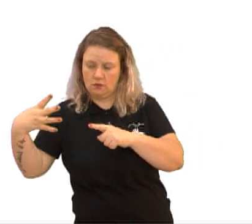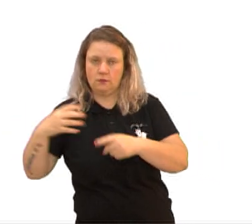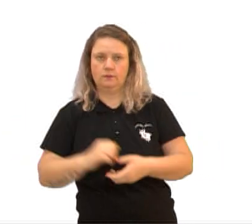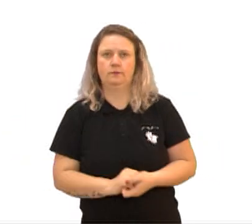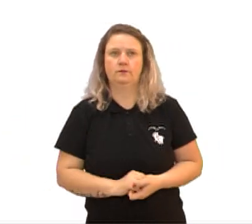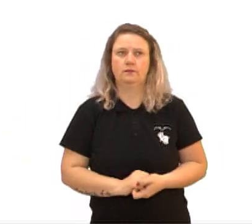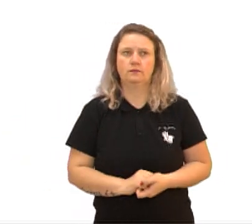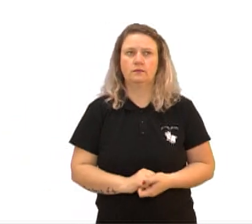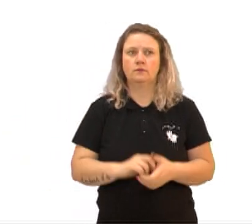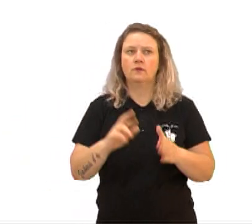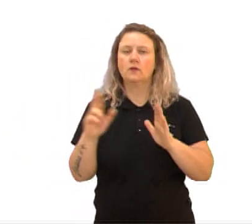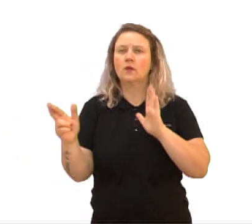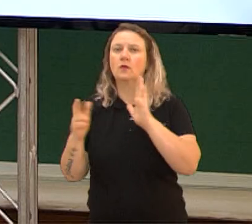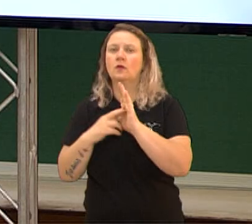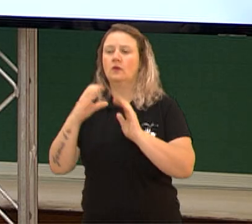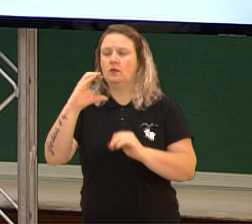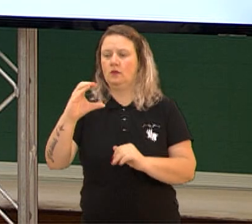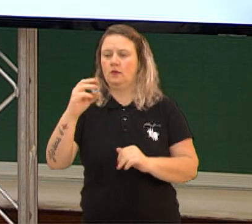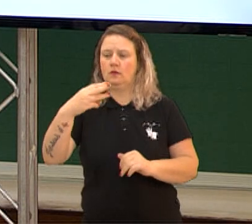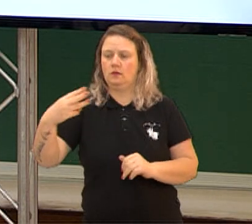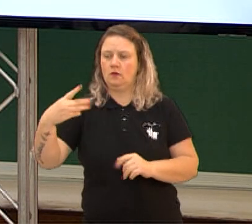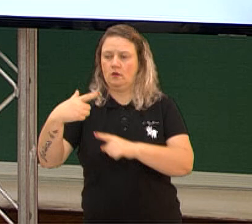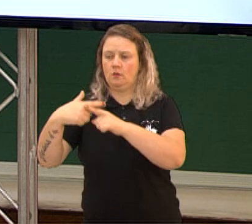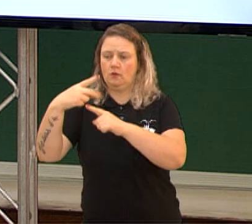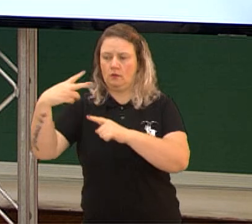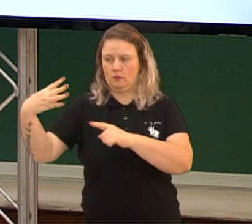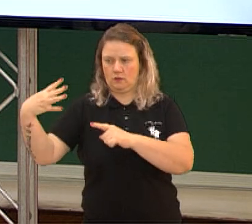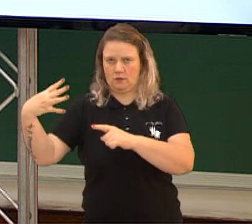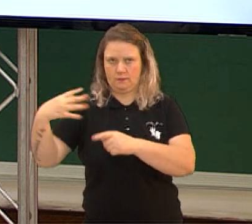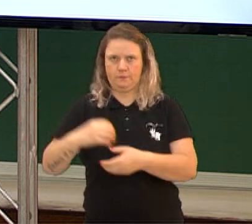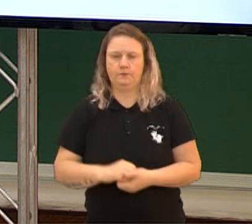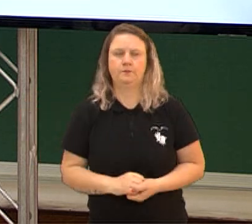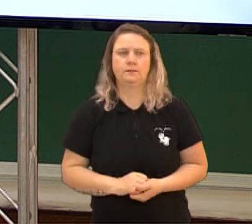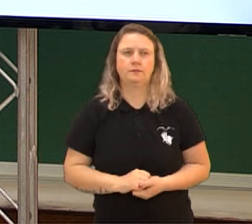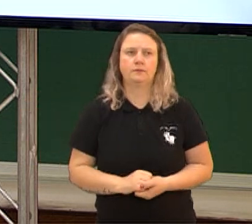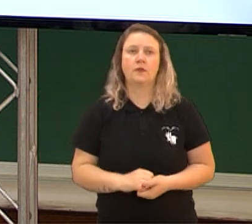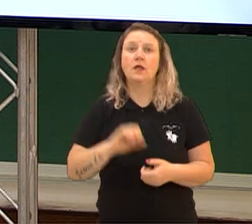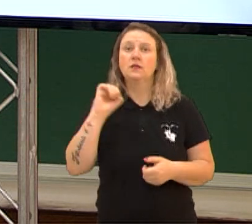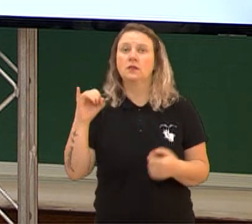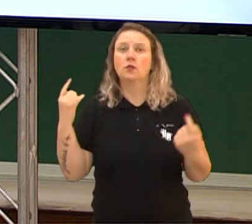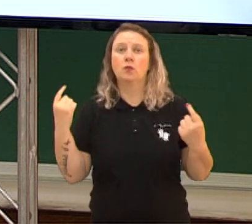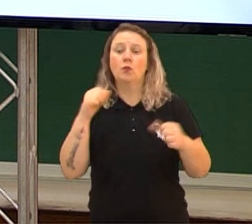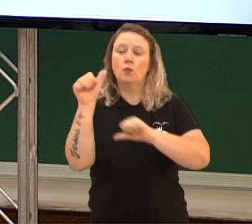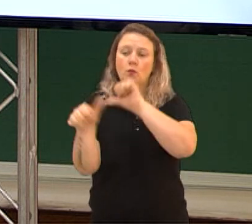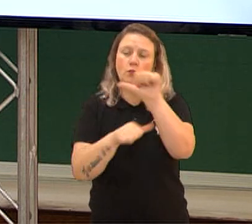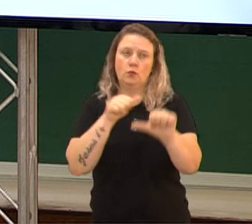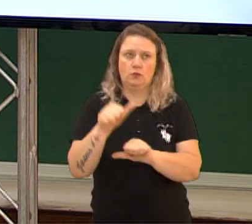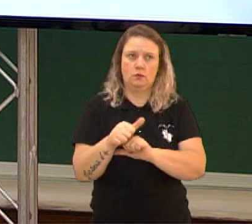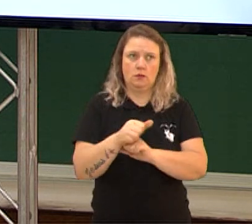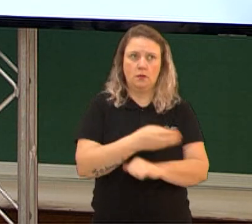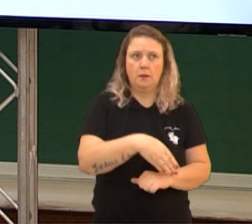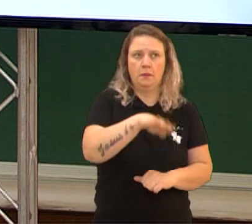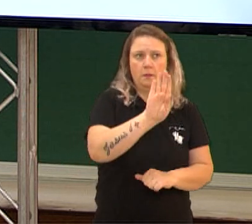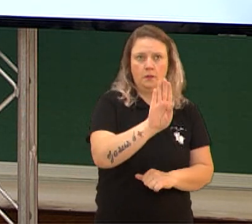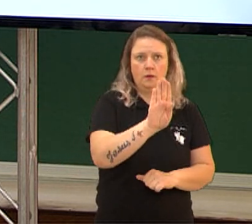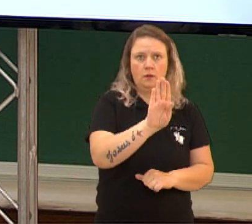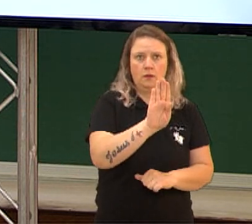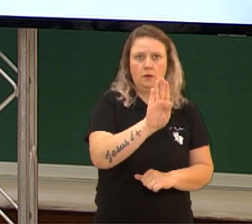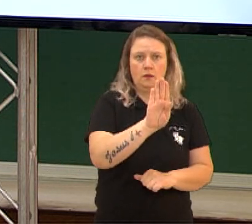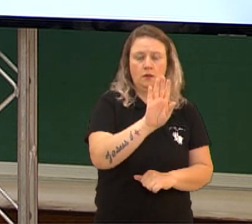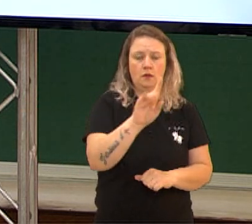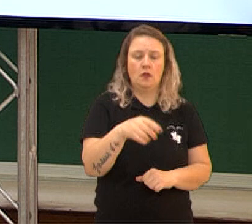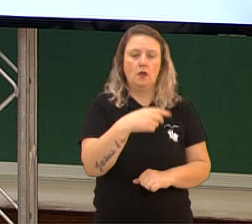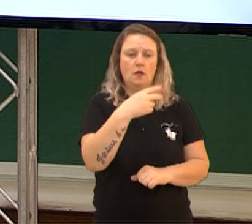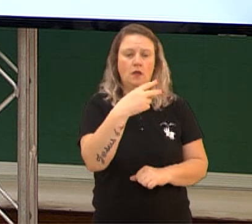B. Resultado, matriz 3 por 4. Se eu trocar, fizer B vezes A, agora o número de colunas da